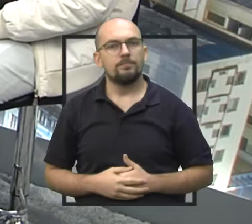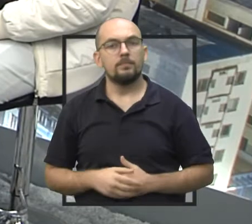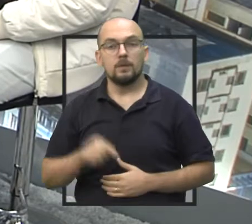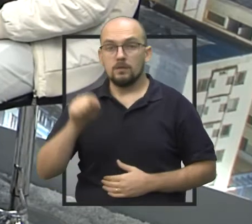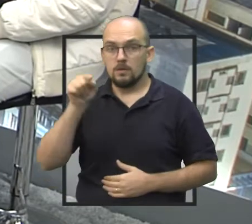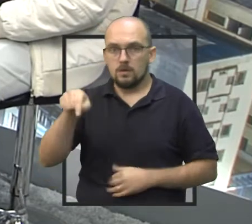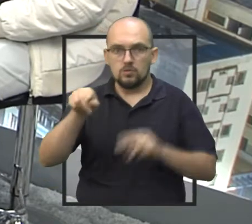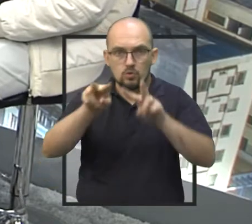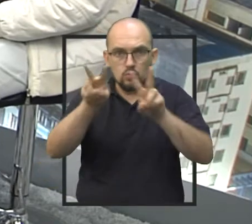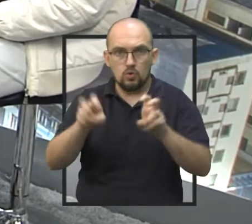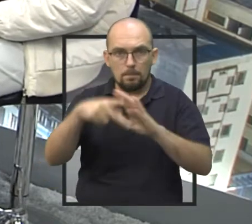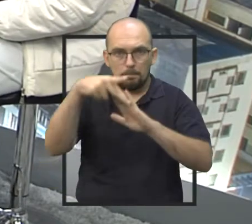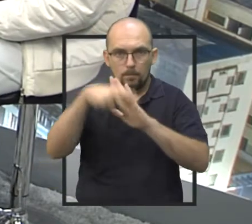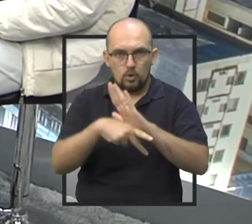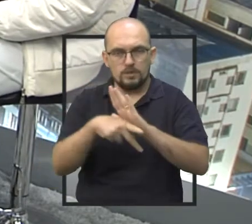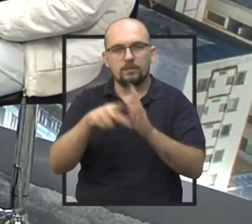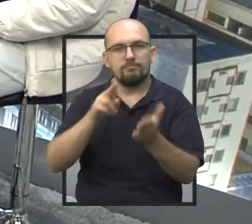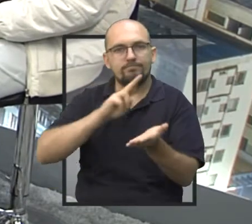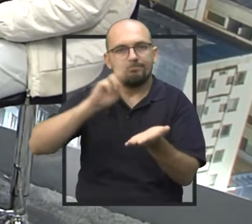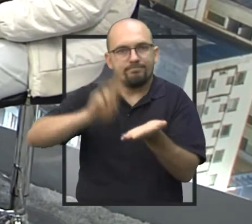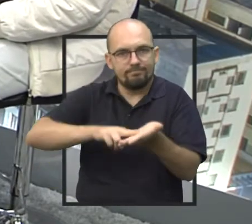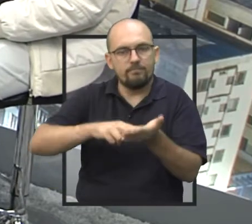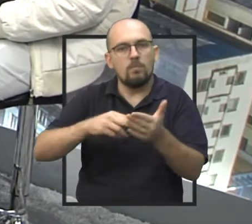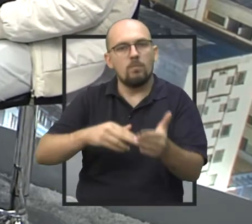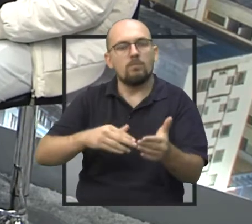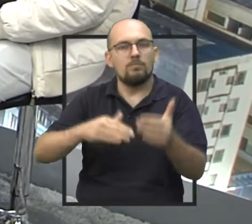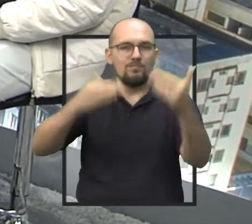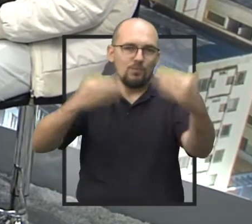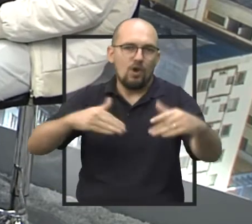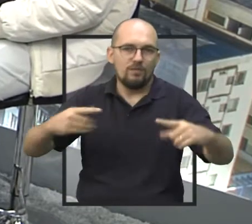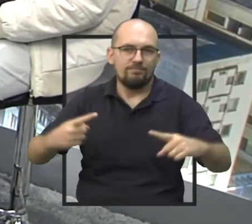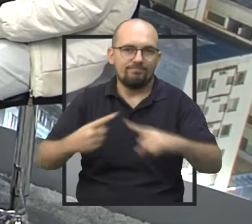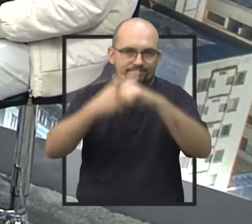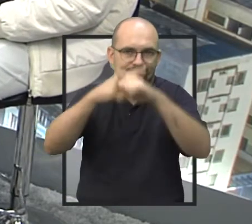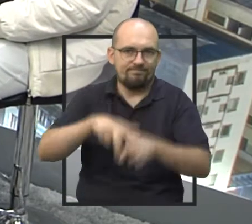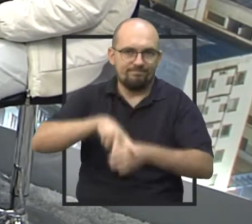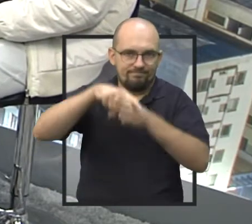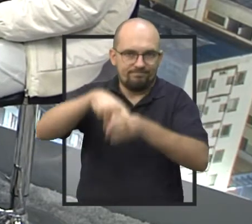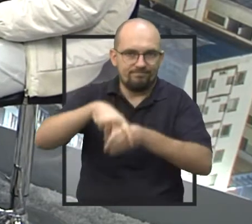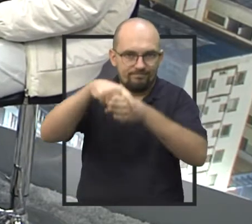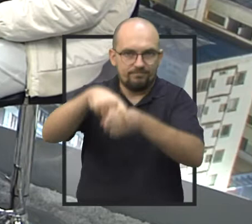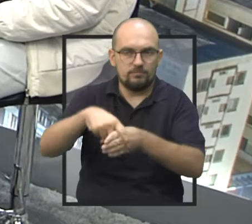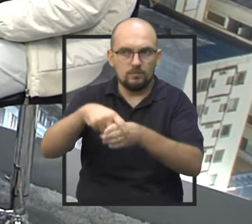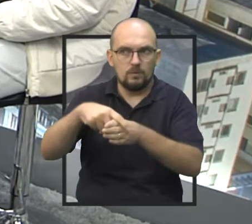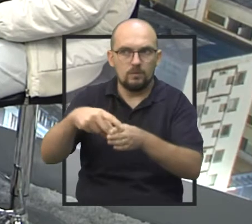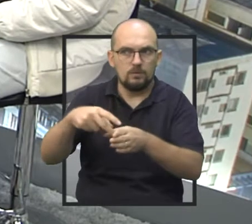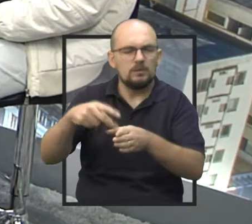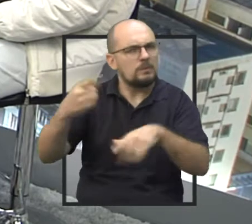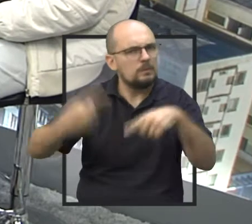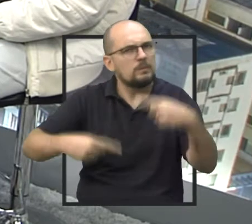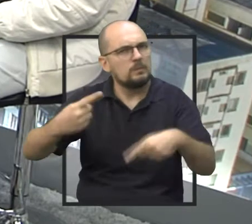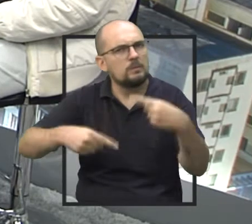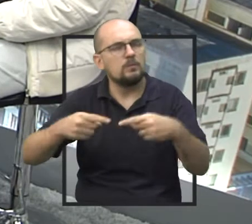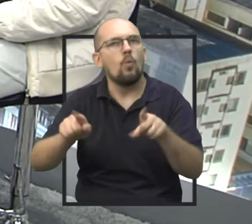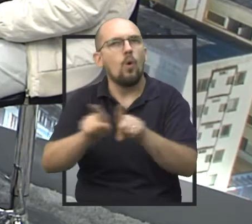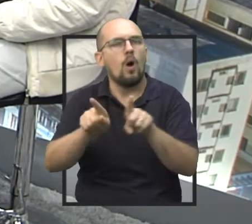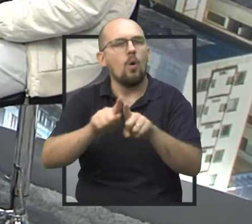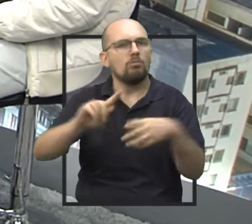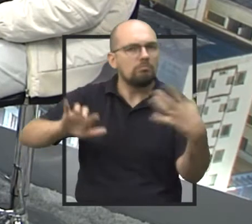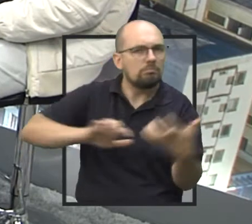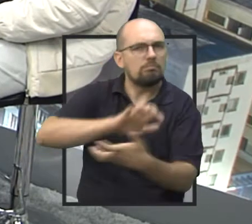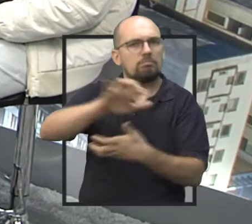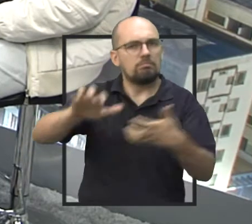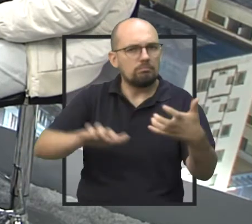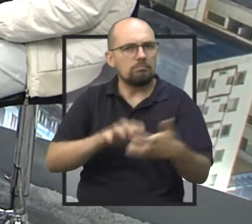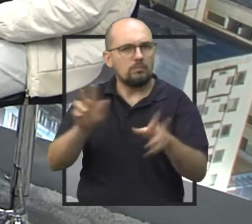que reconheceu as provas equestres como patrimônio cultural aqui do município, gerou bastante discussão, né, uma certa polêmica sobre